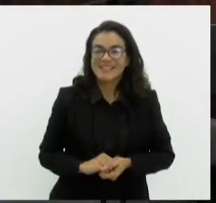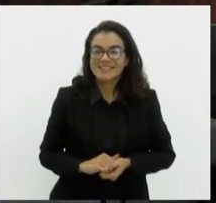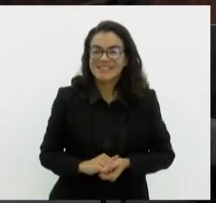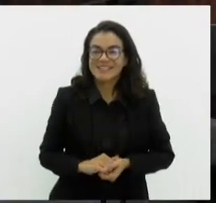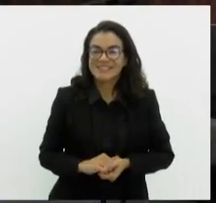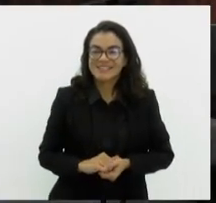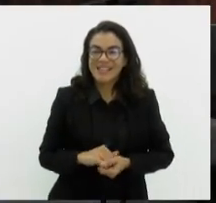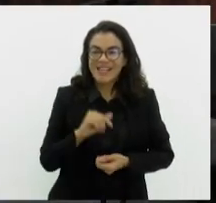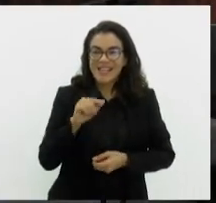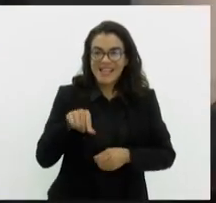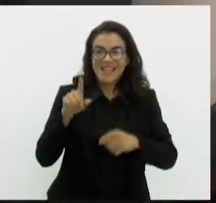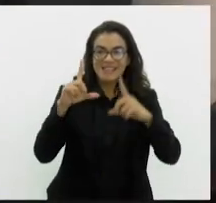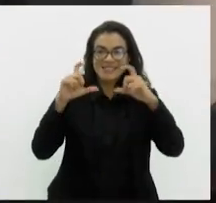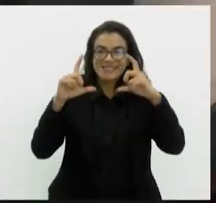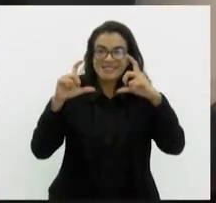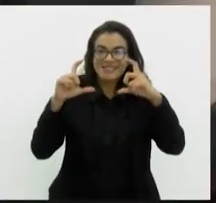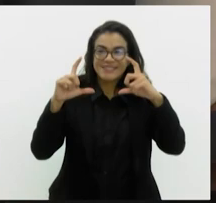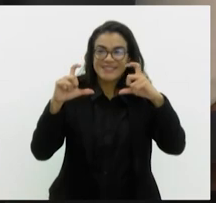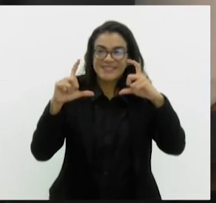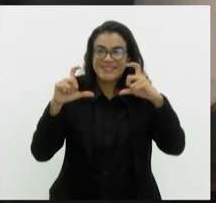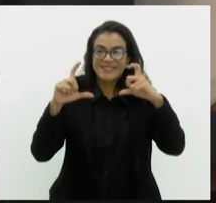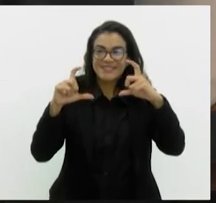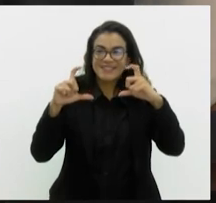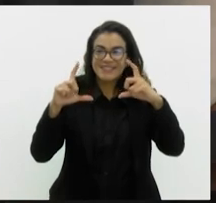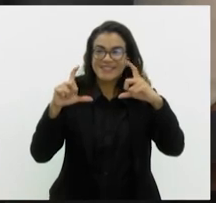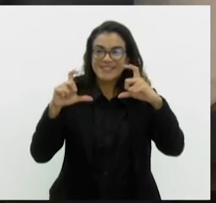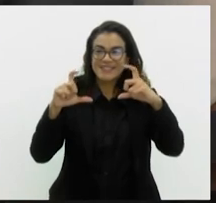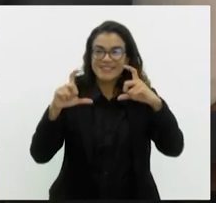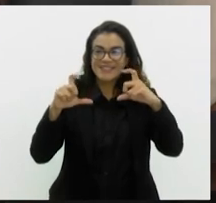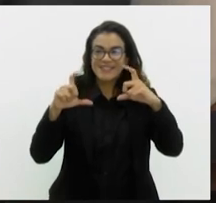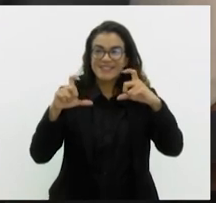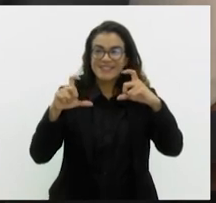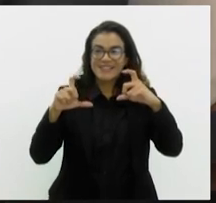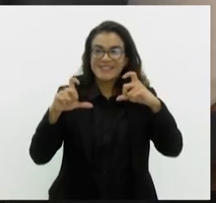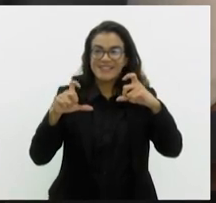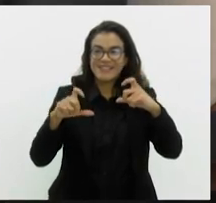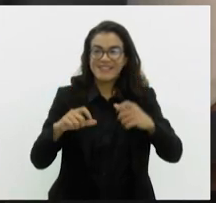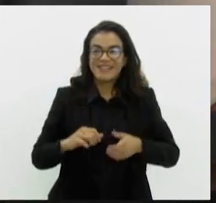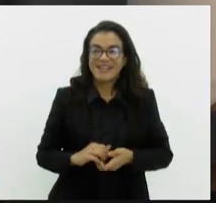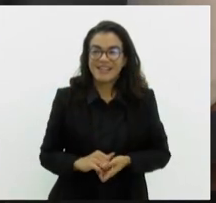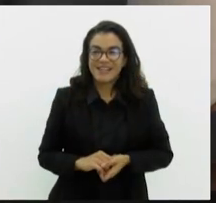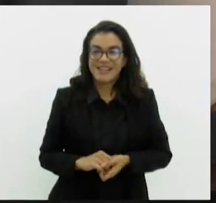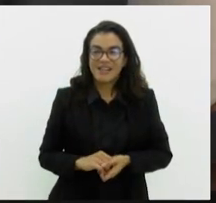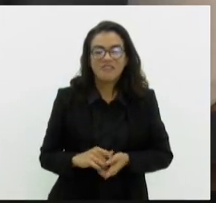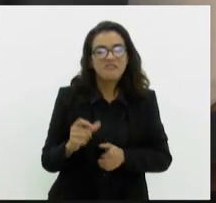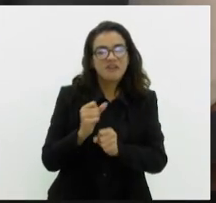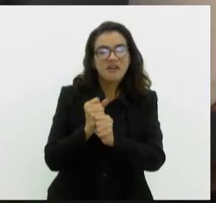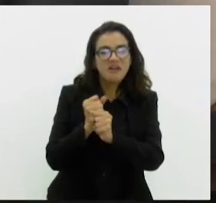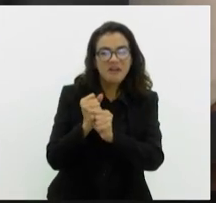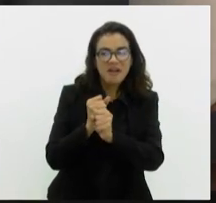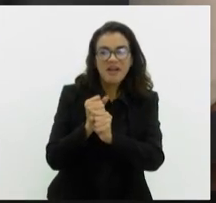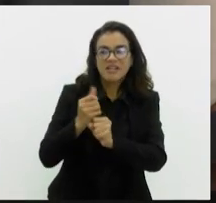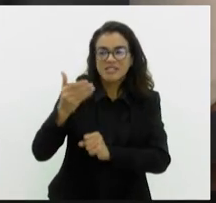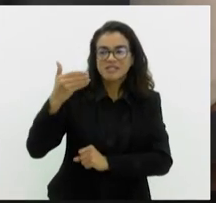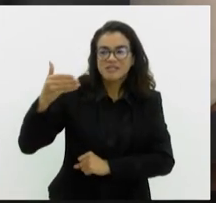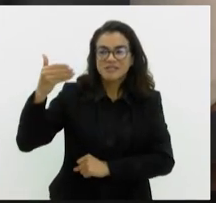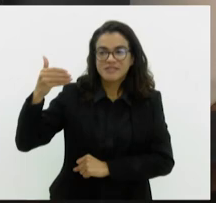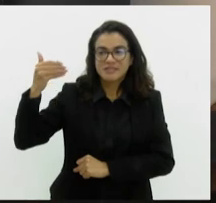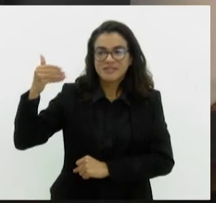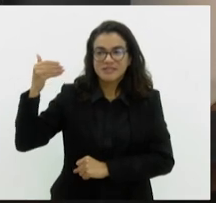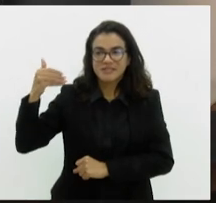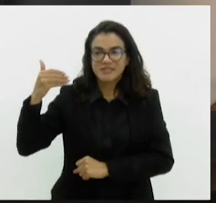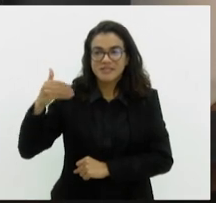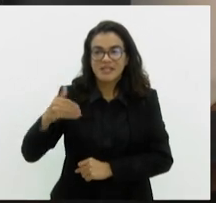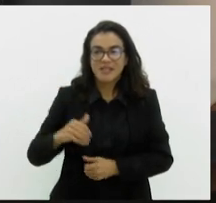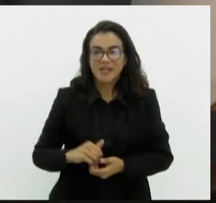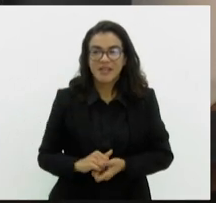Foi essa foto. Foi essa foto. Foi alguns anos atrás, realmente, que eu tive acesso,